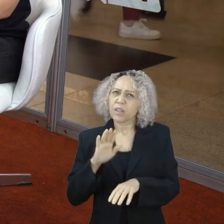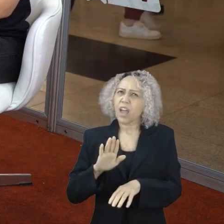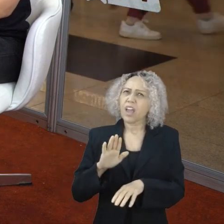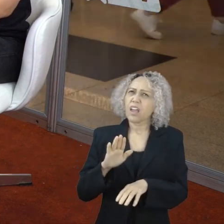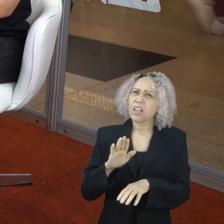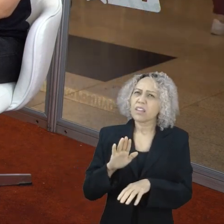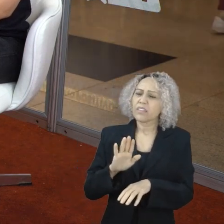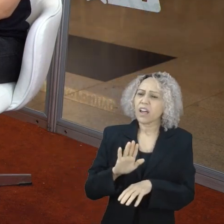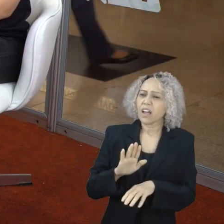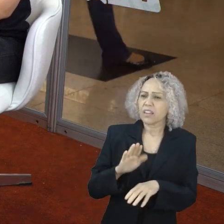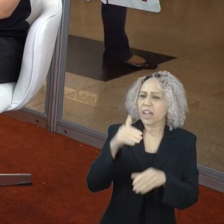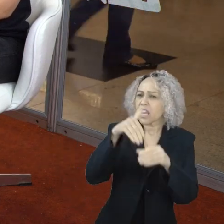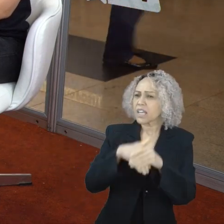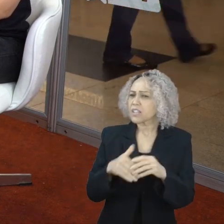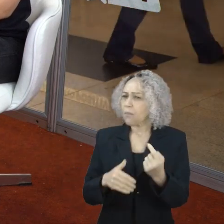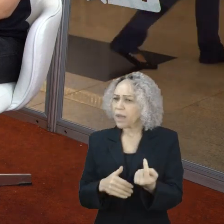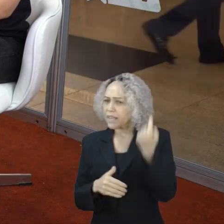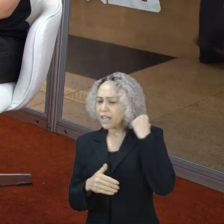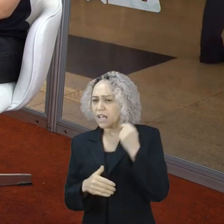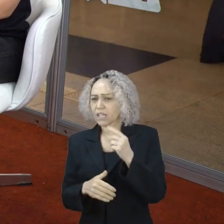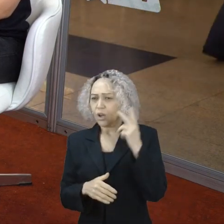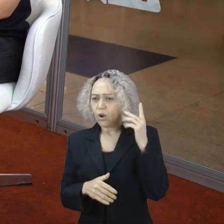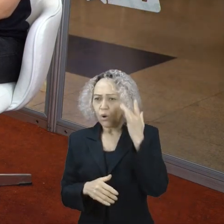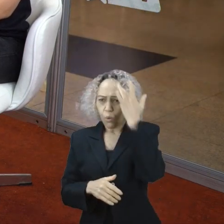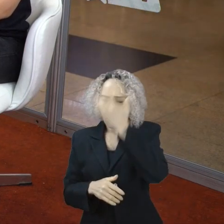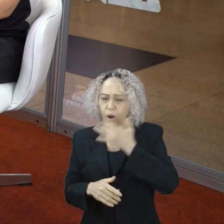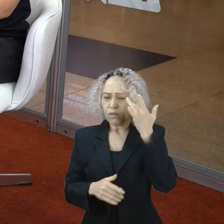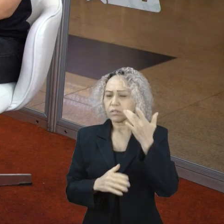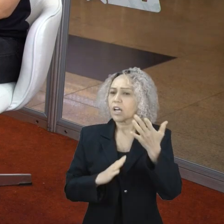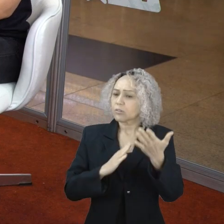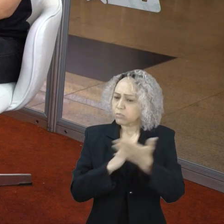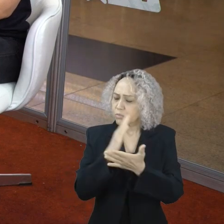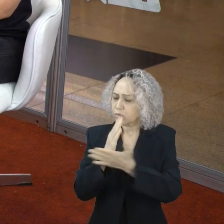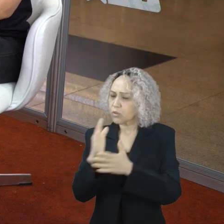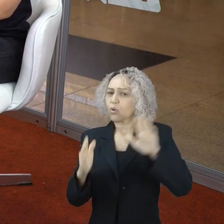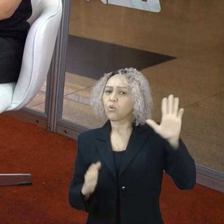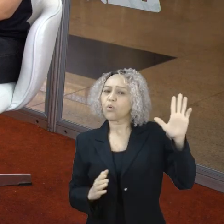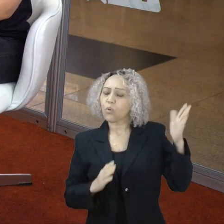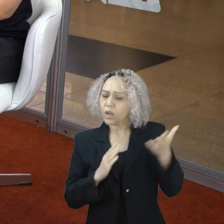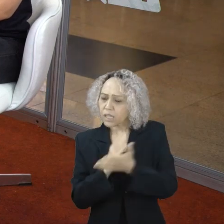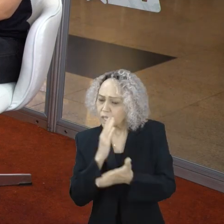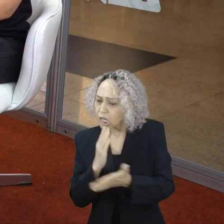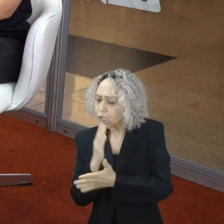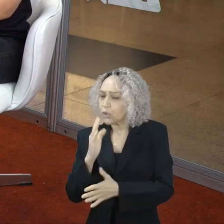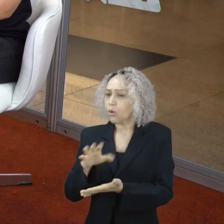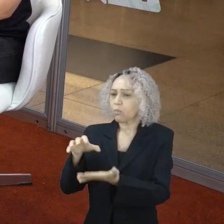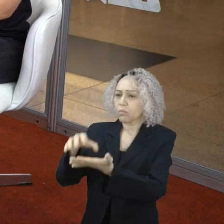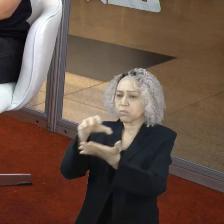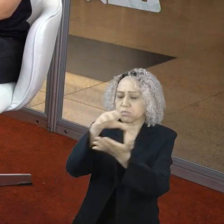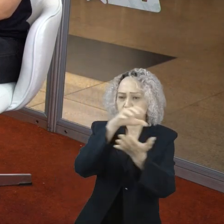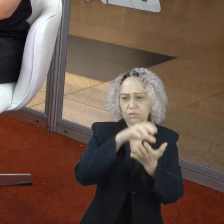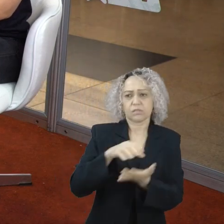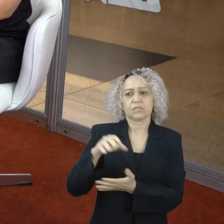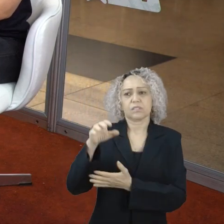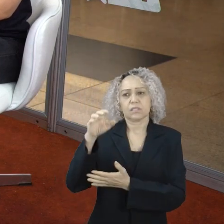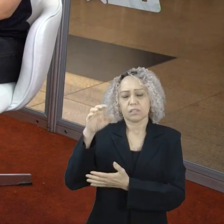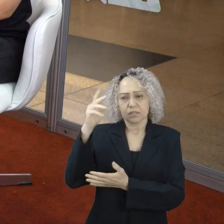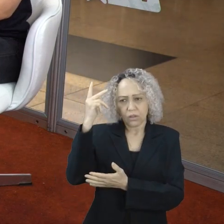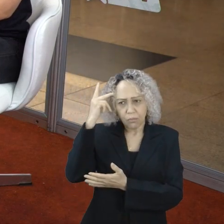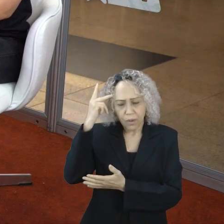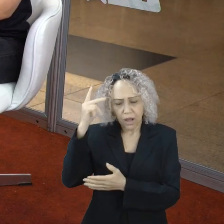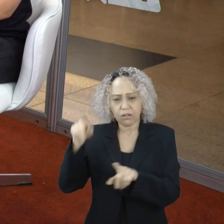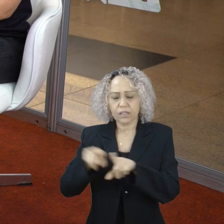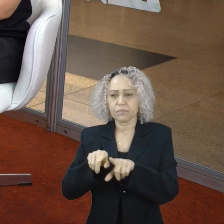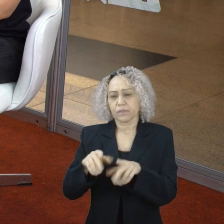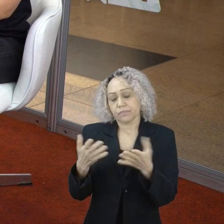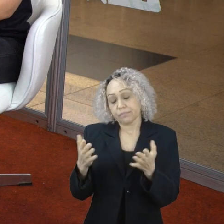ganhou. O Haddad e o Lula, eles ganharam nos grandes centros, na região metropolitana de São Paulo. Na capital, o PT tomou a decisão de não